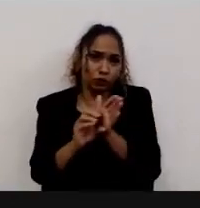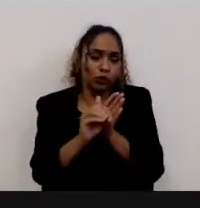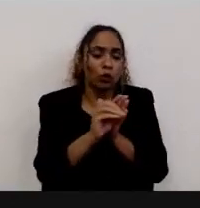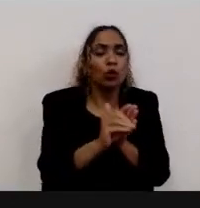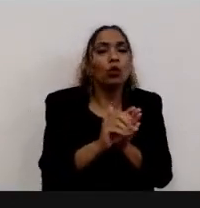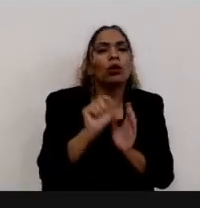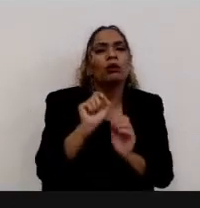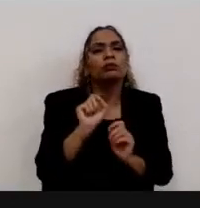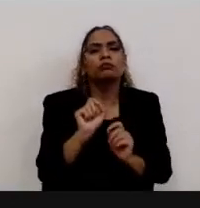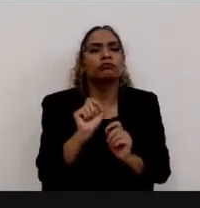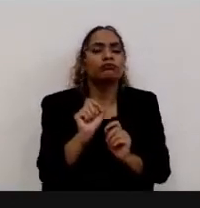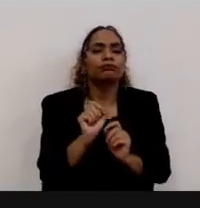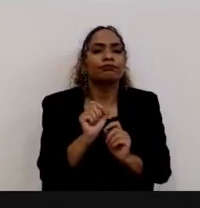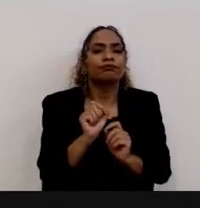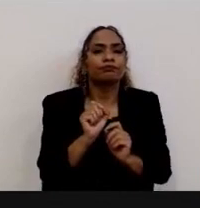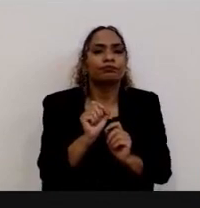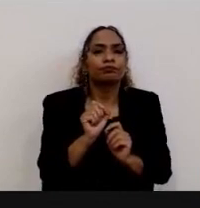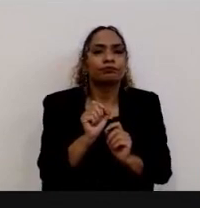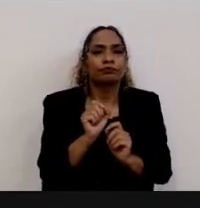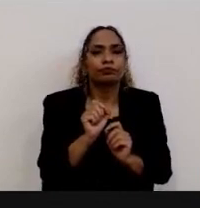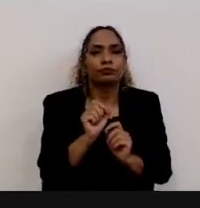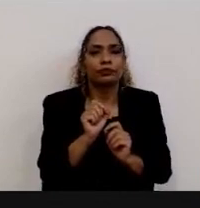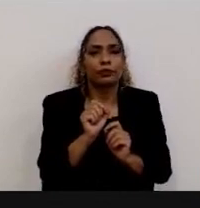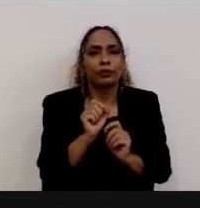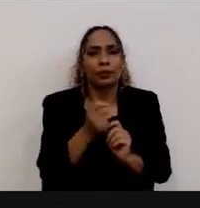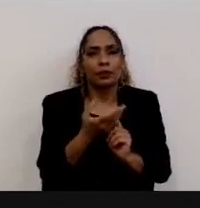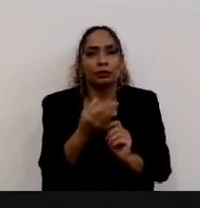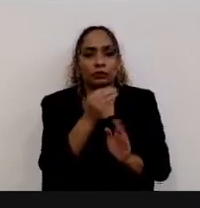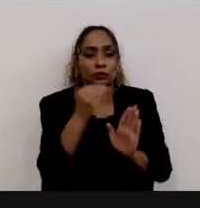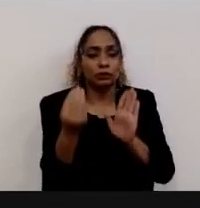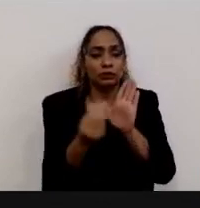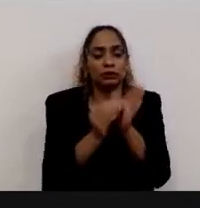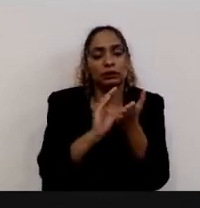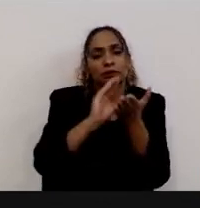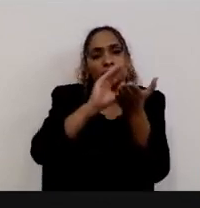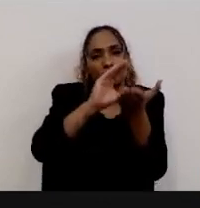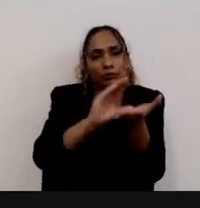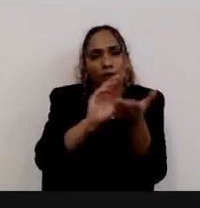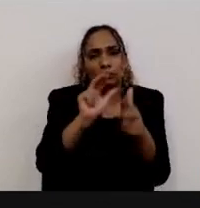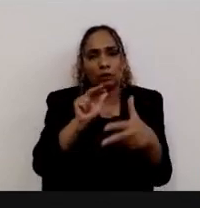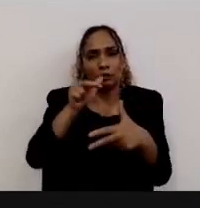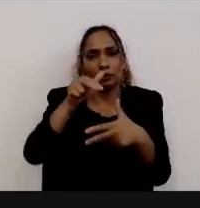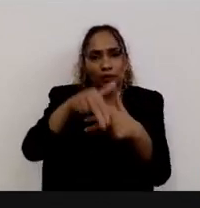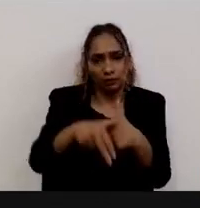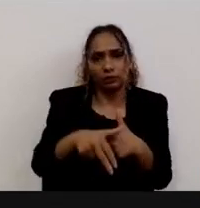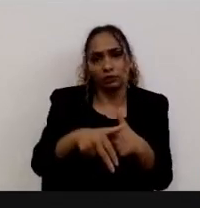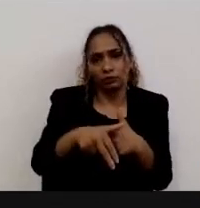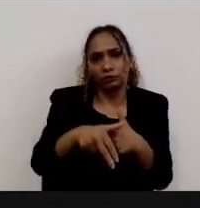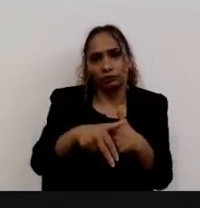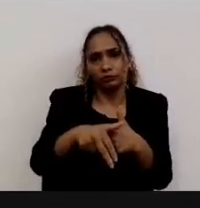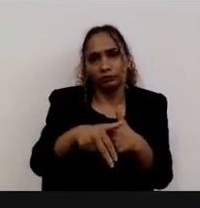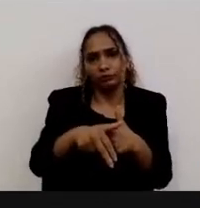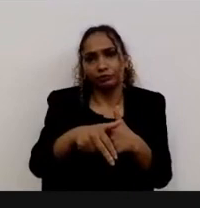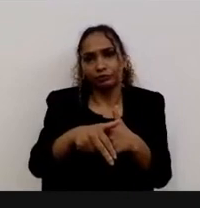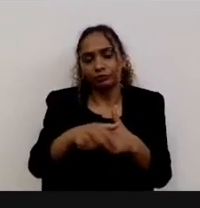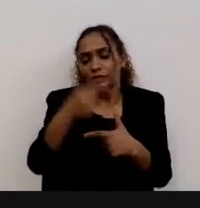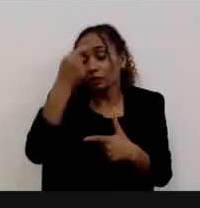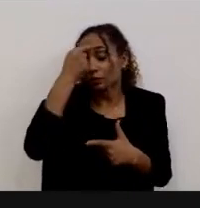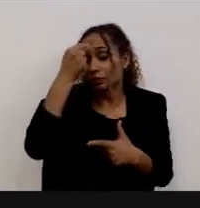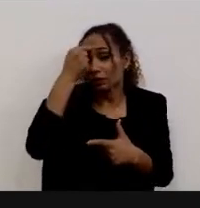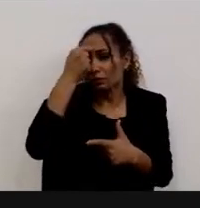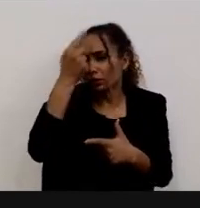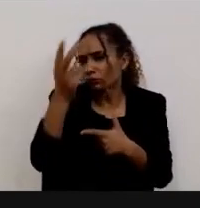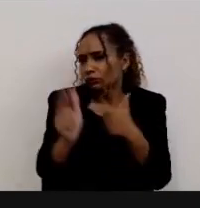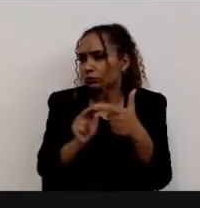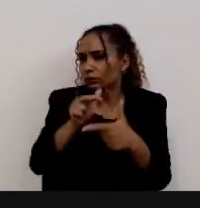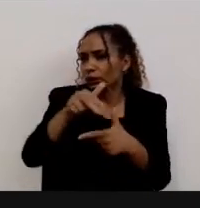especialmente, foram os investimentos relacionados a metaverso, realidade virtual, etc. Mas a ideia do